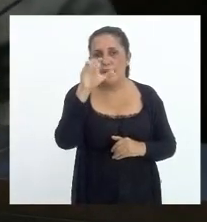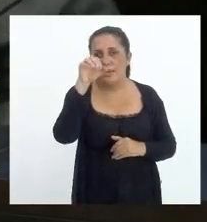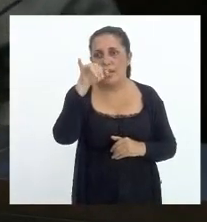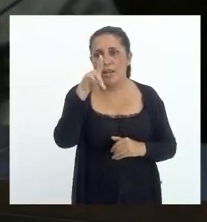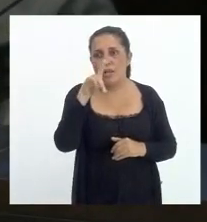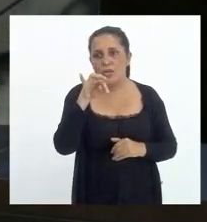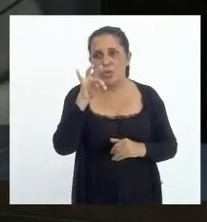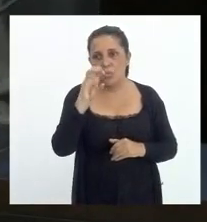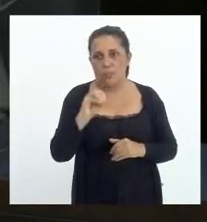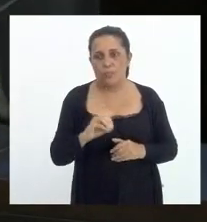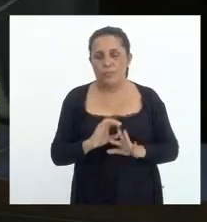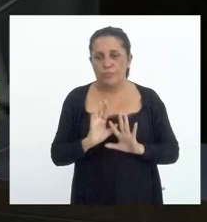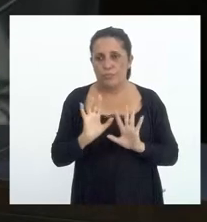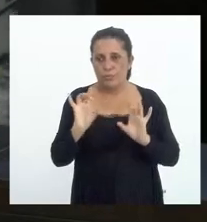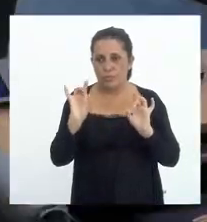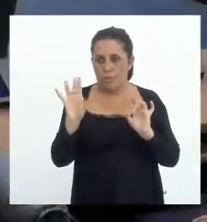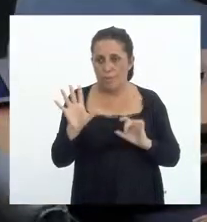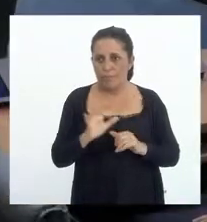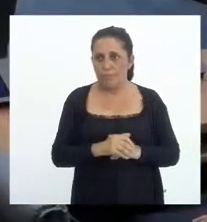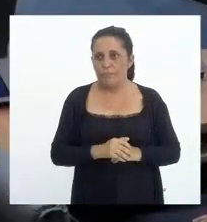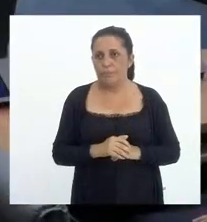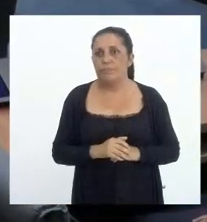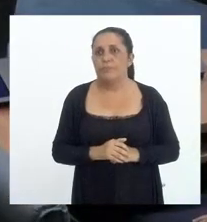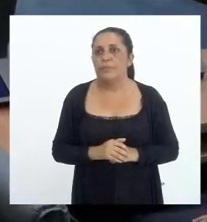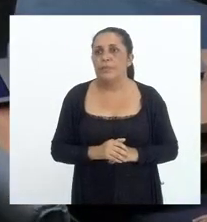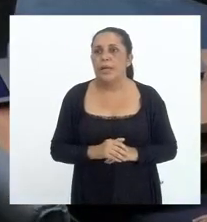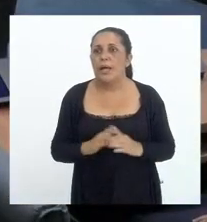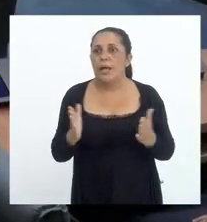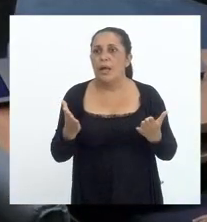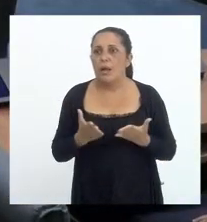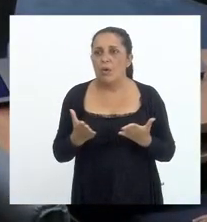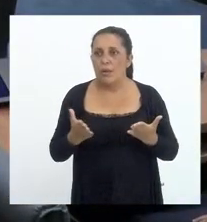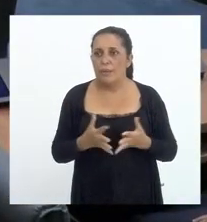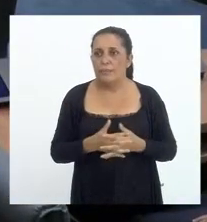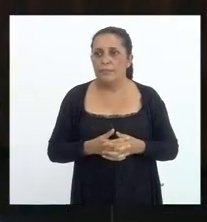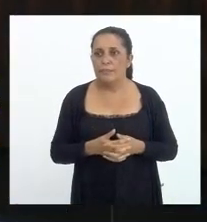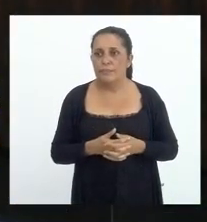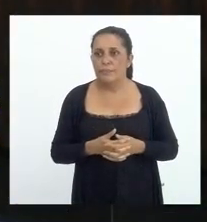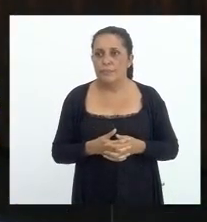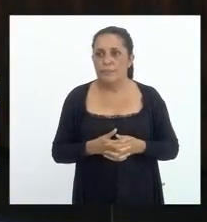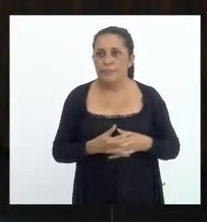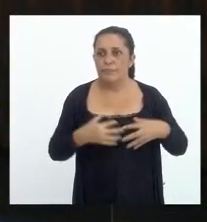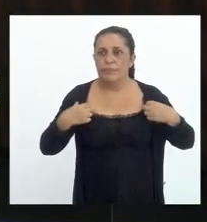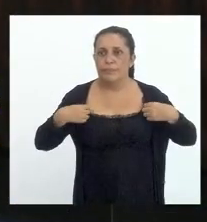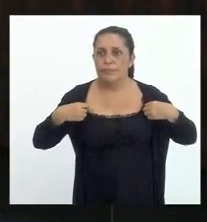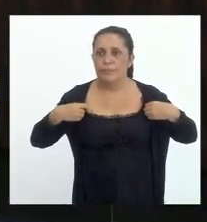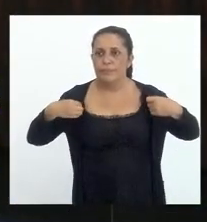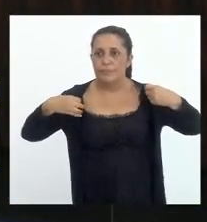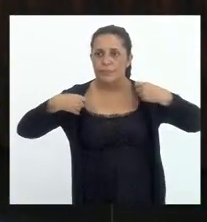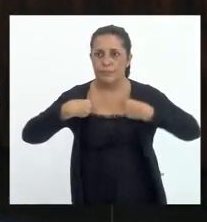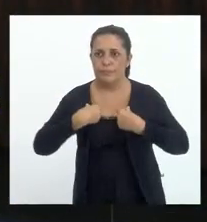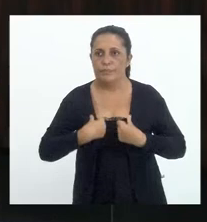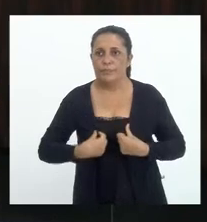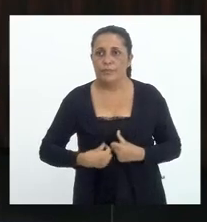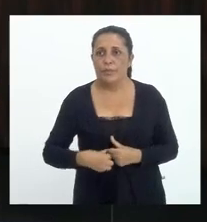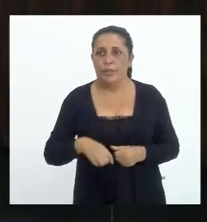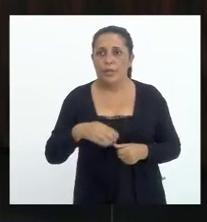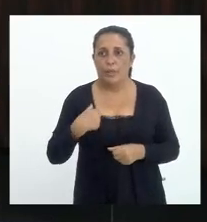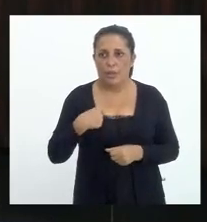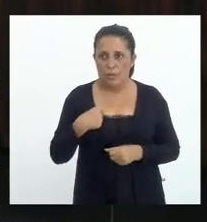Acho que era isso, né? Ok, secretário. Bom, olha só, agora eu vou ouvir